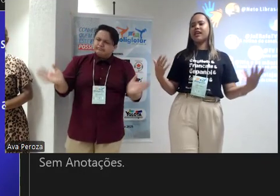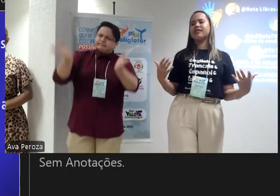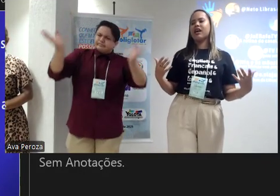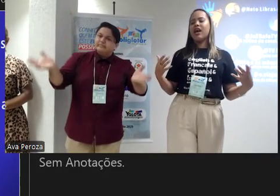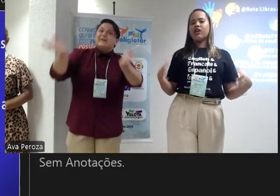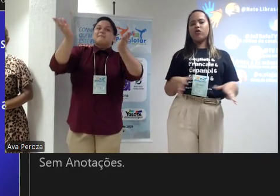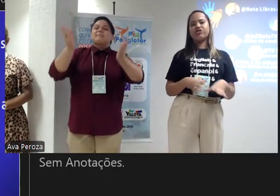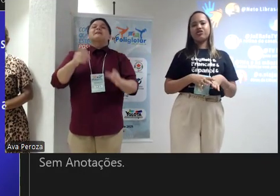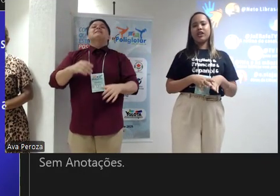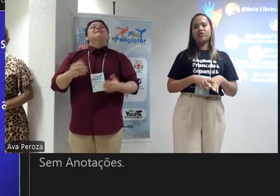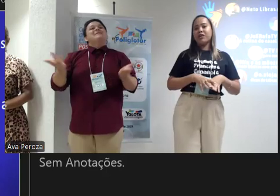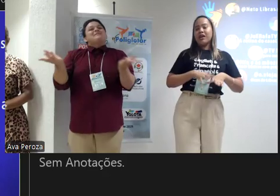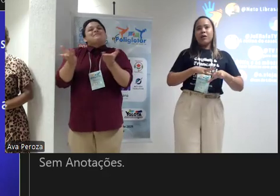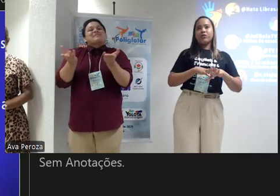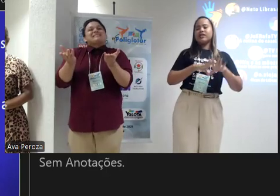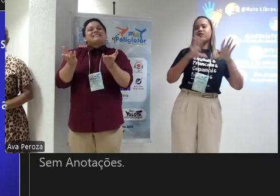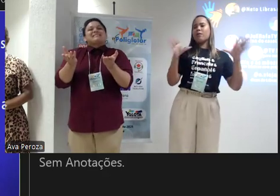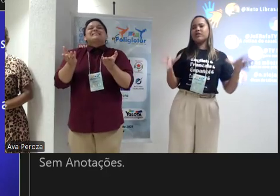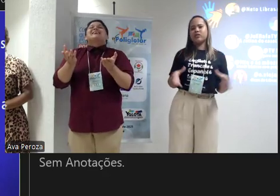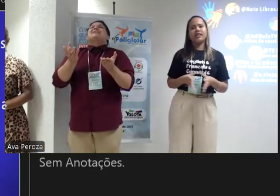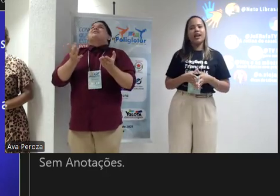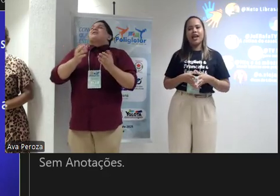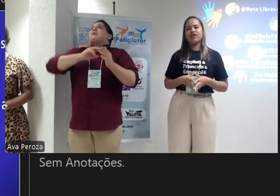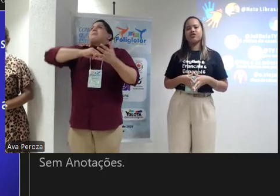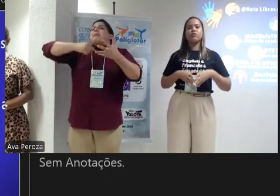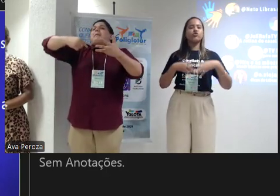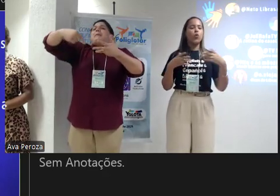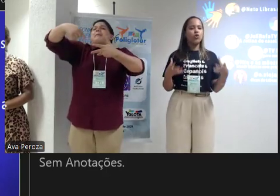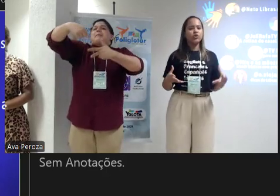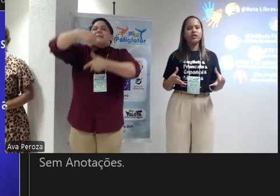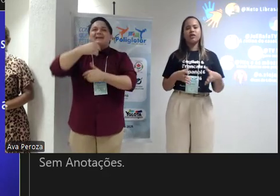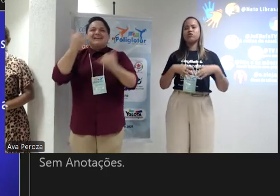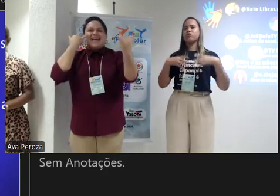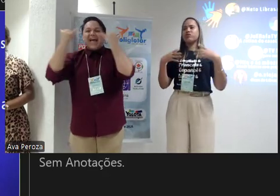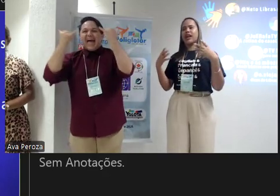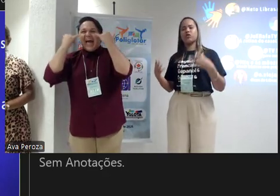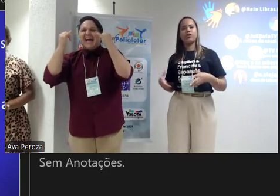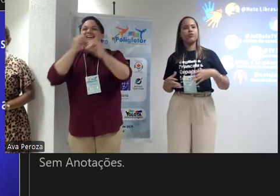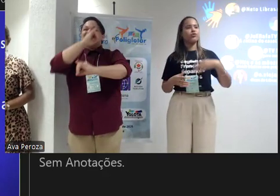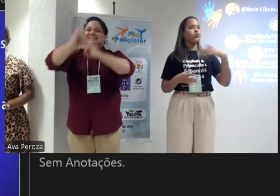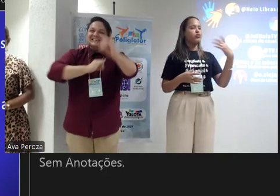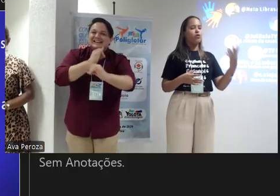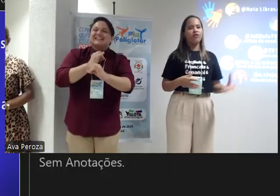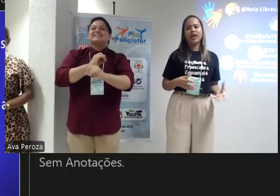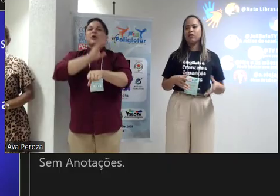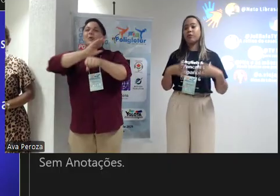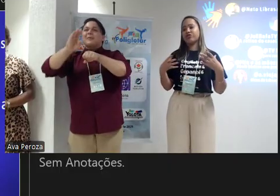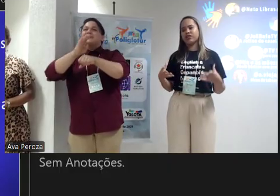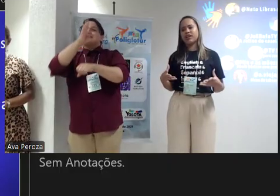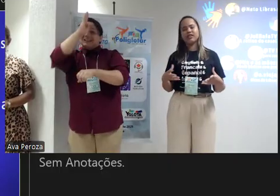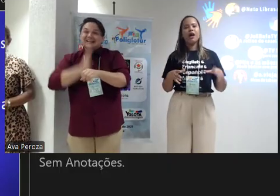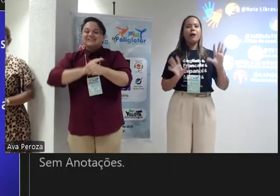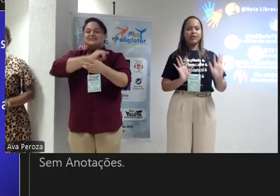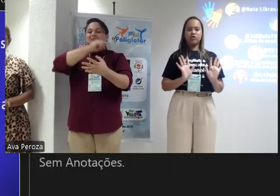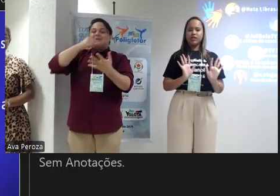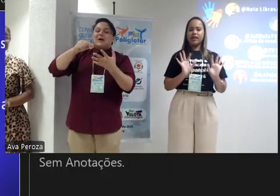a vocês que hoje a gente tem muitas informações na internet, temos cursos gratuitos, cursos do governo,